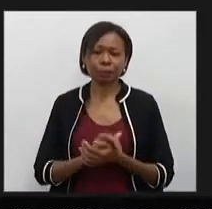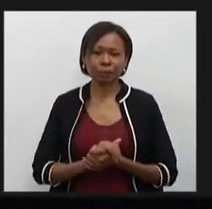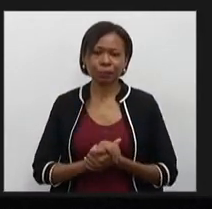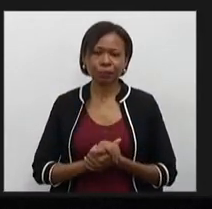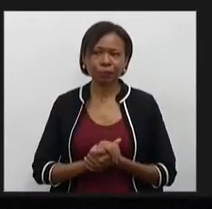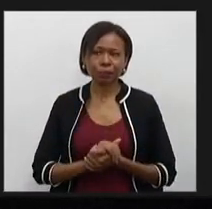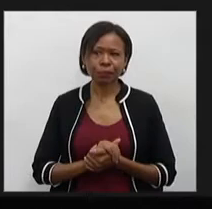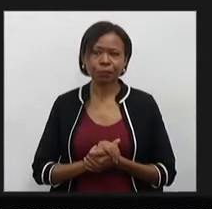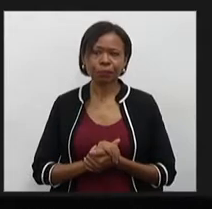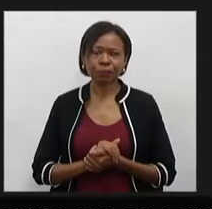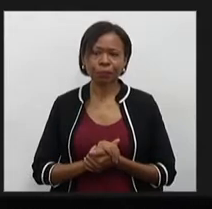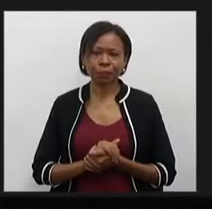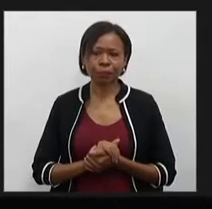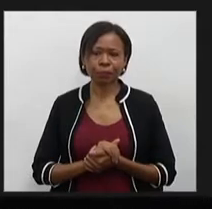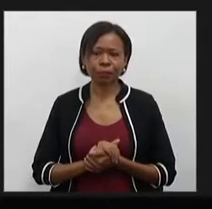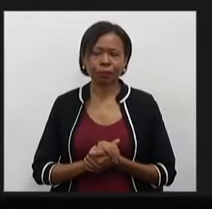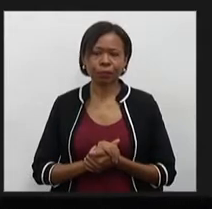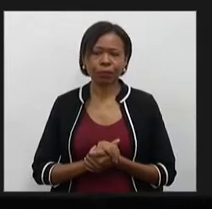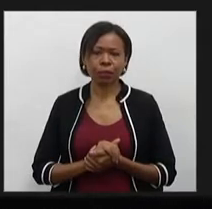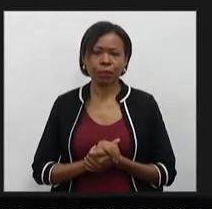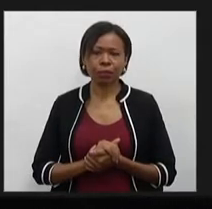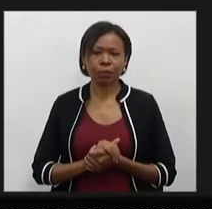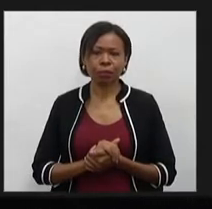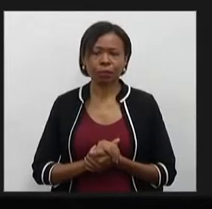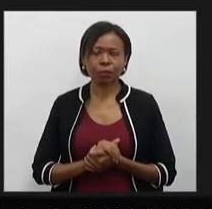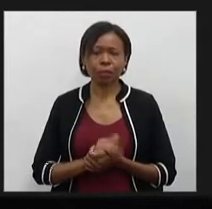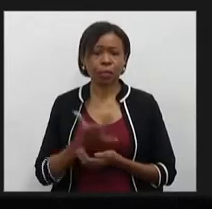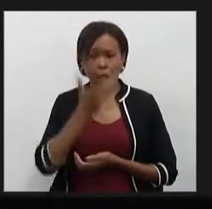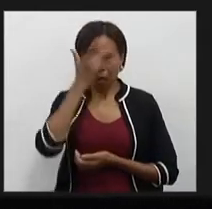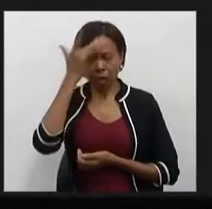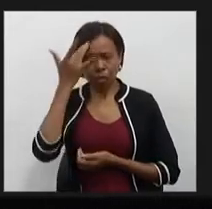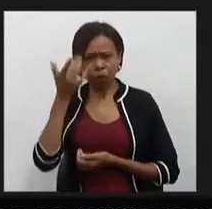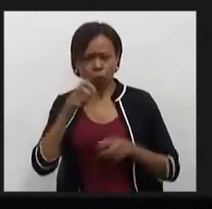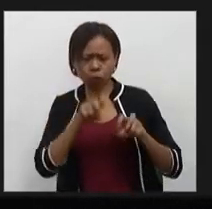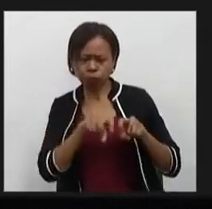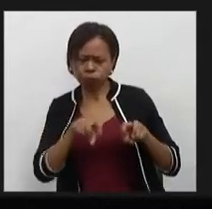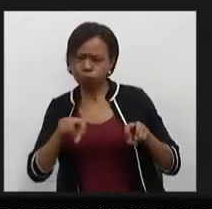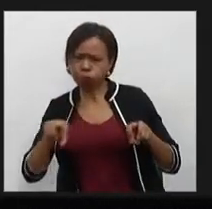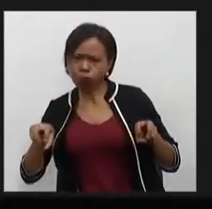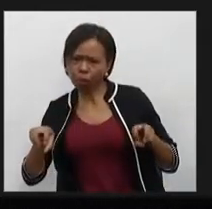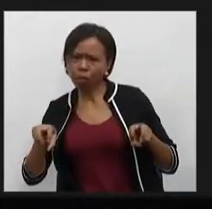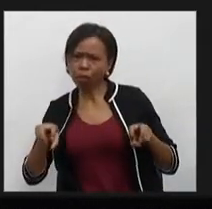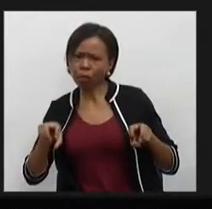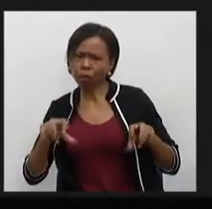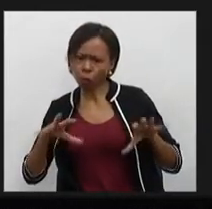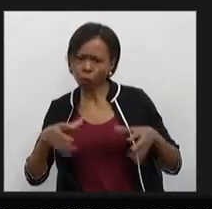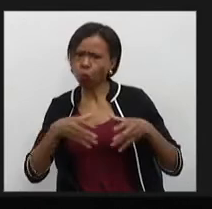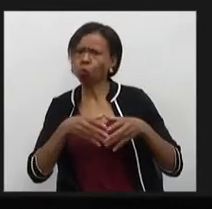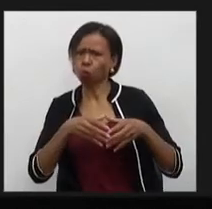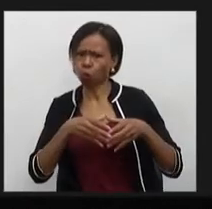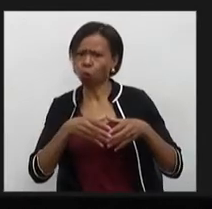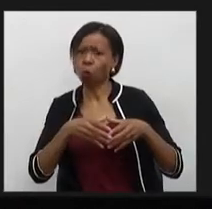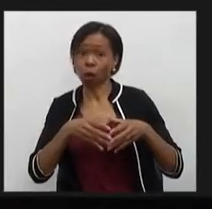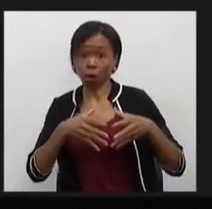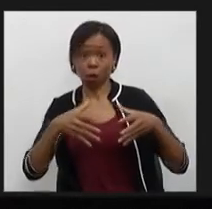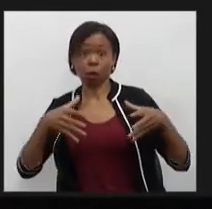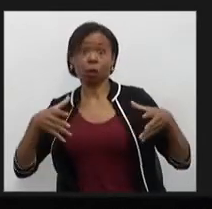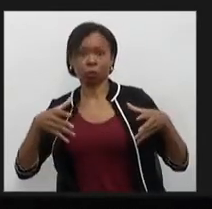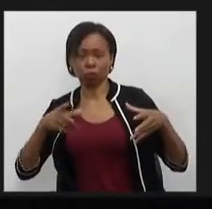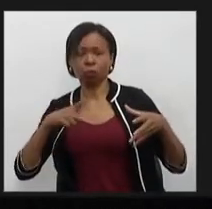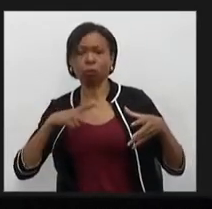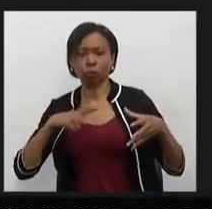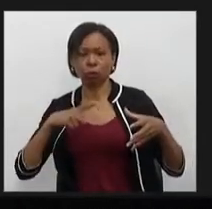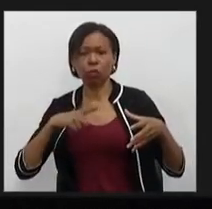Desculpa, presidente, pela leitura dos componentes aí, a gente percebe que é um grupo realmente amplo, né, que